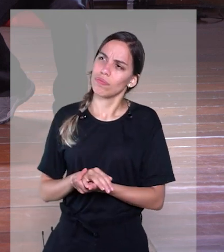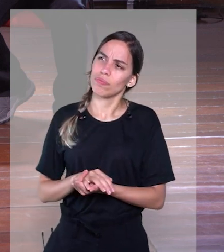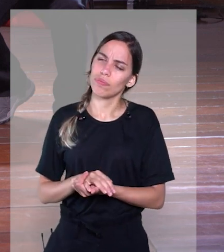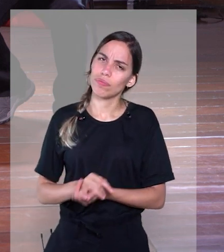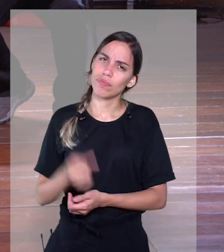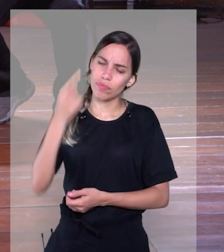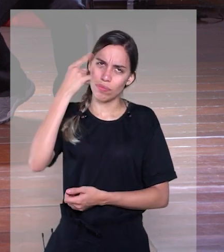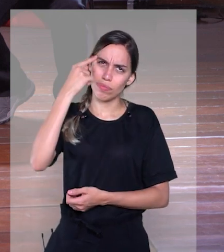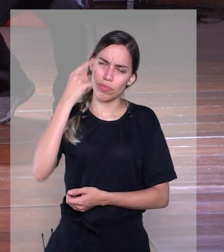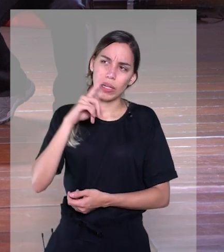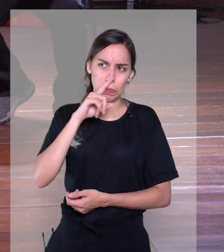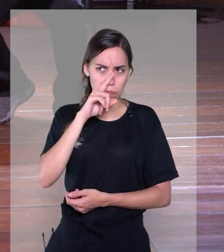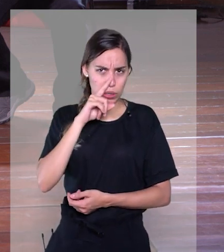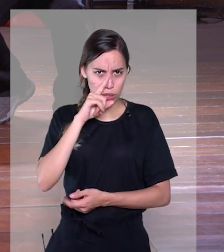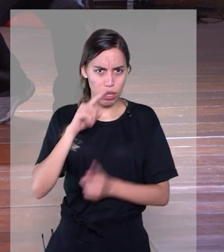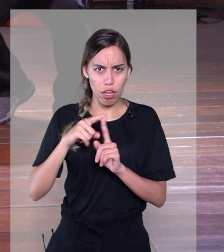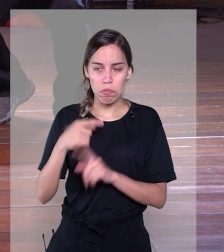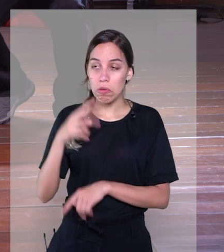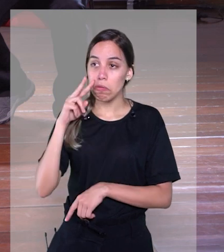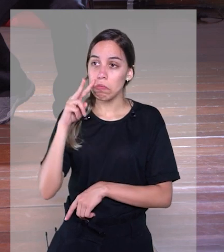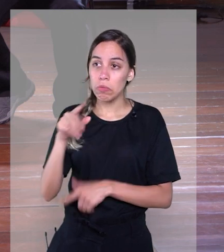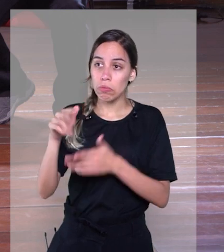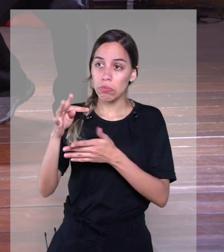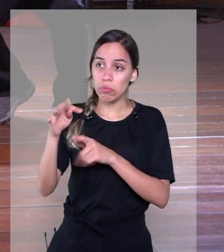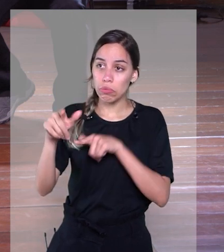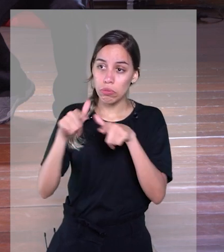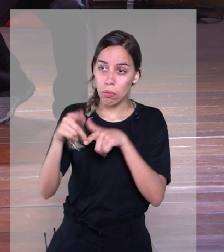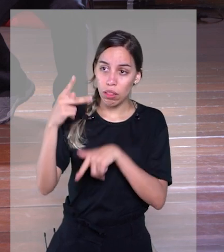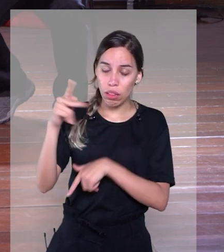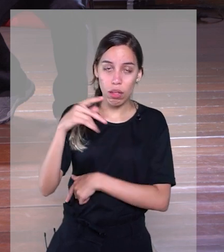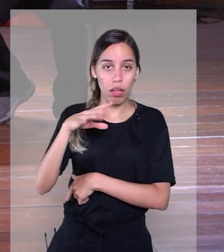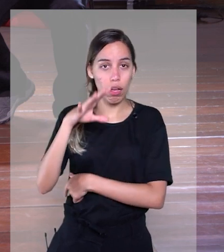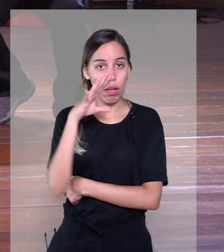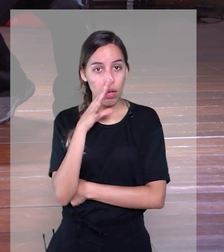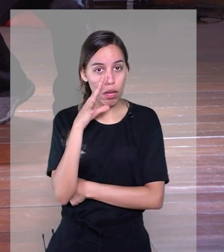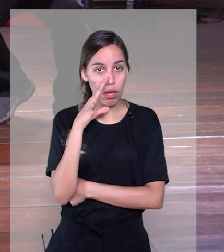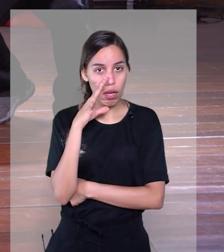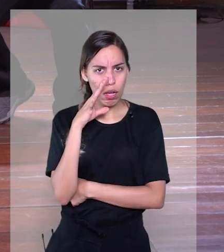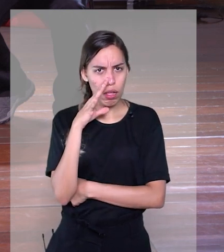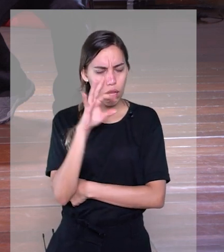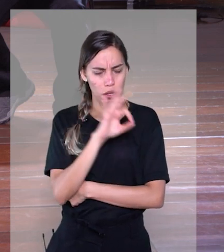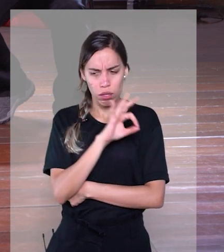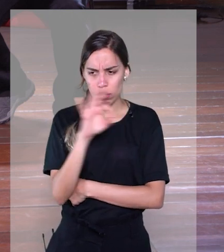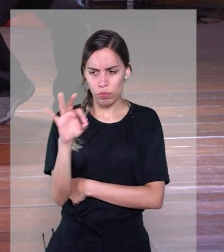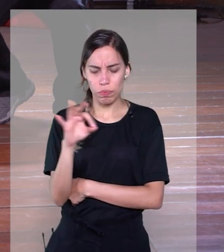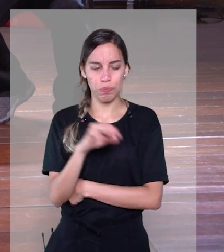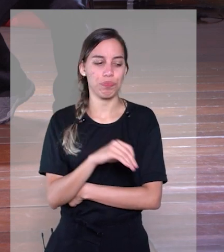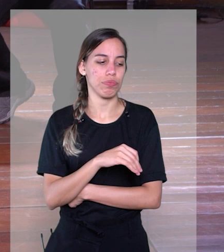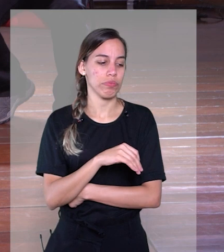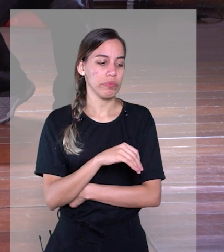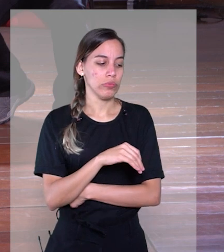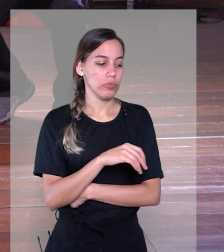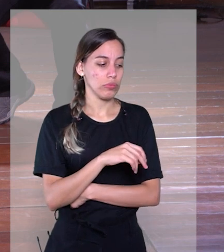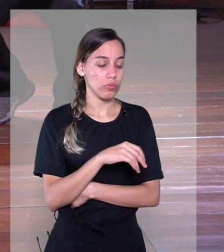pode ser um perigo, né? Mas ela fez um trabalho excelente, excelente. Então, a gente tem inúmeros desdobramentos quando a gente pega a obra de um